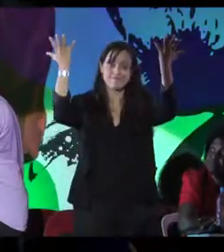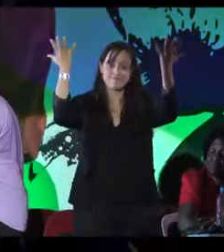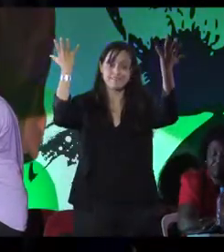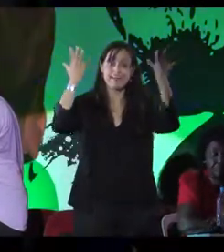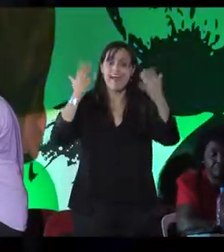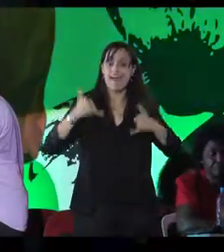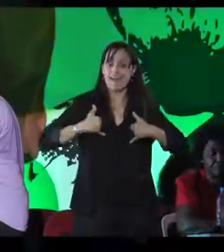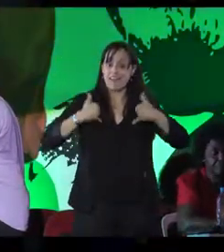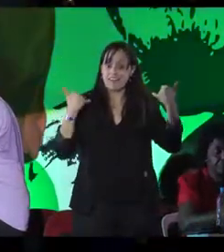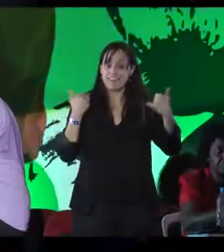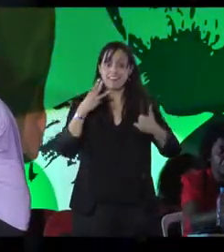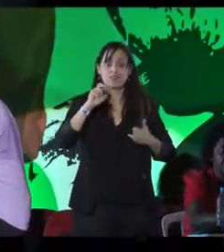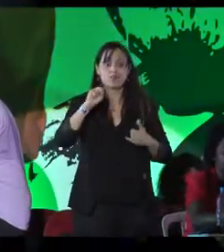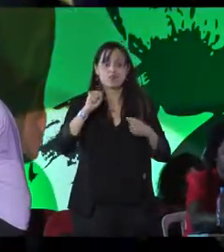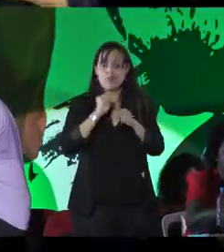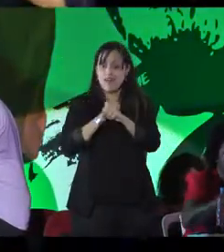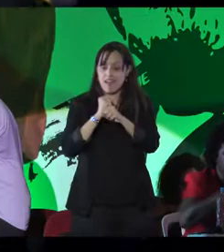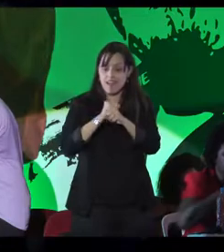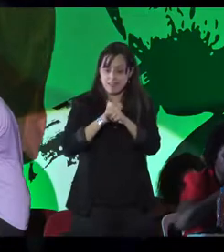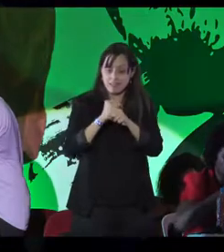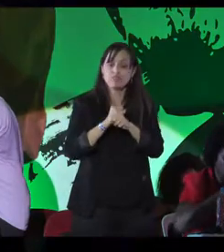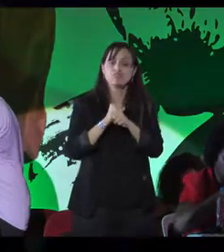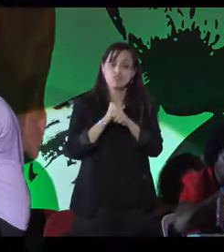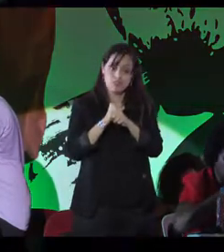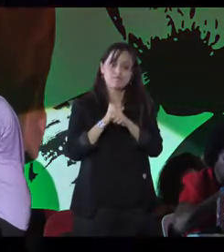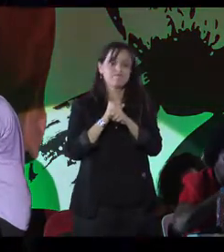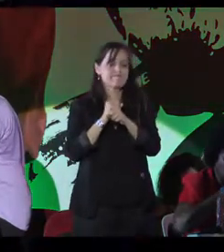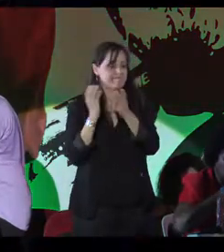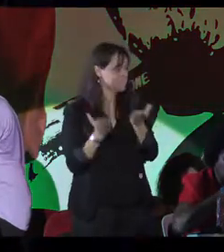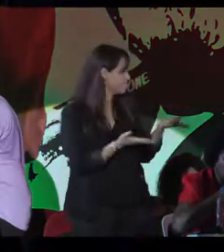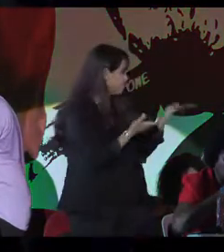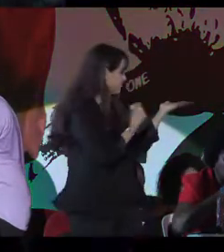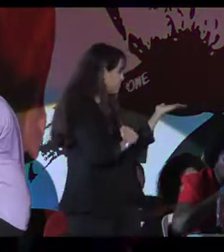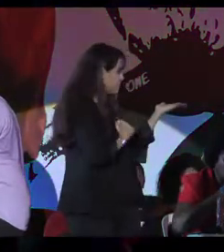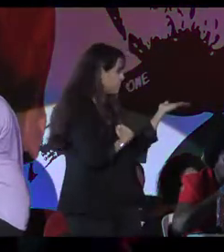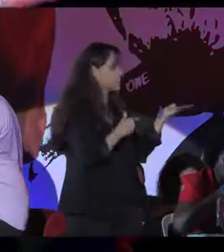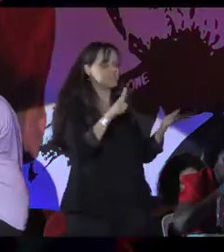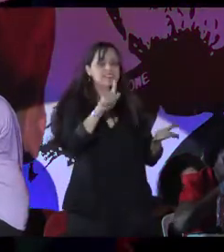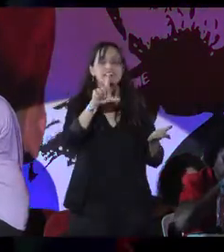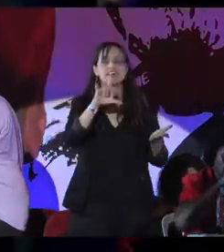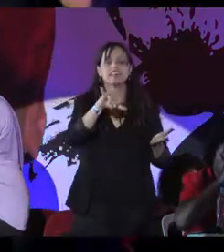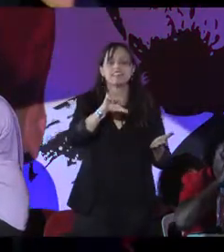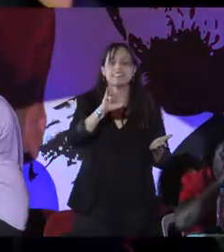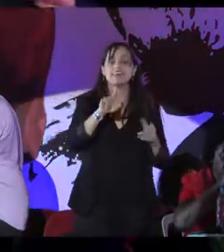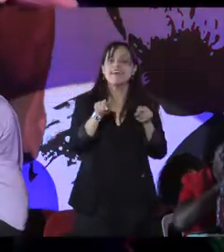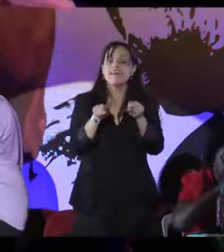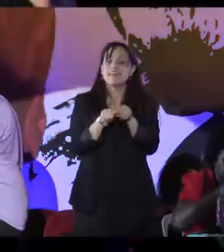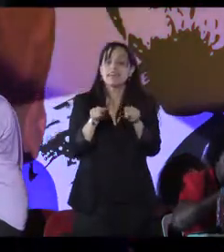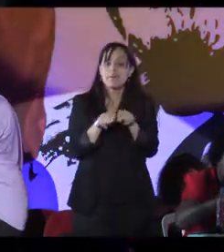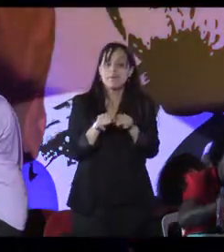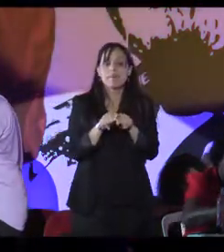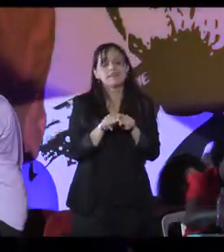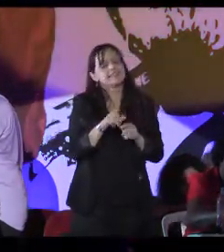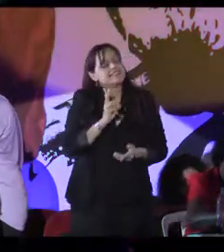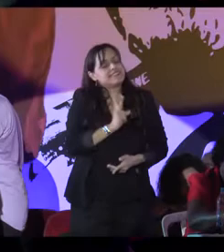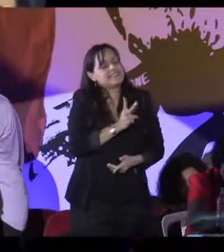anos, dirigindo a presidenta do nosso partido, a Gleisi, e o nosso sempre presidente,